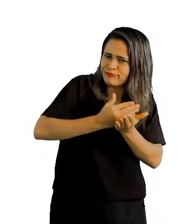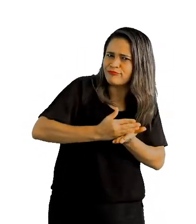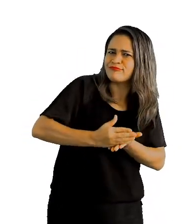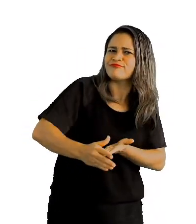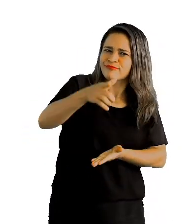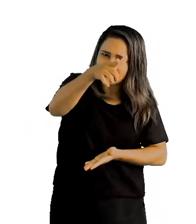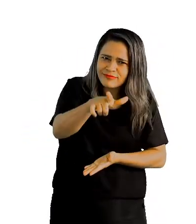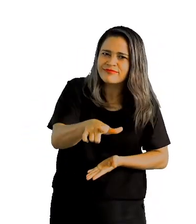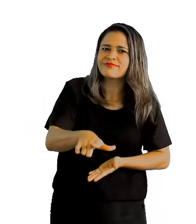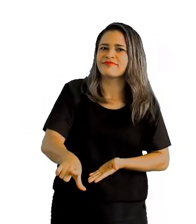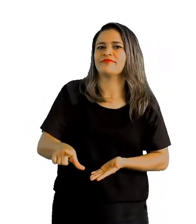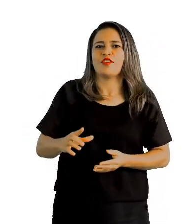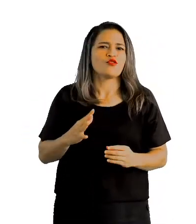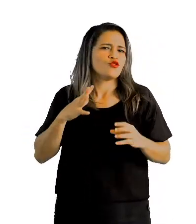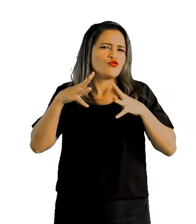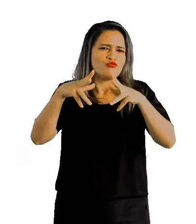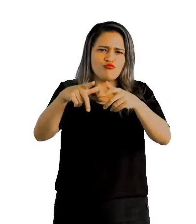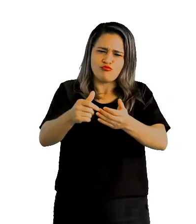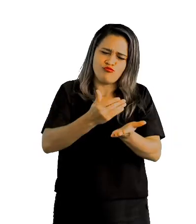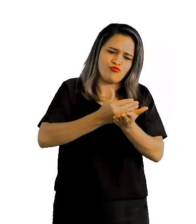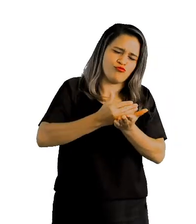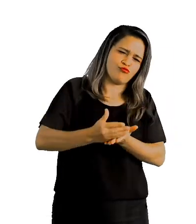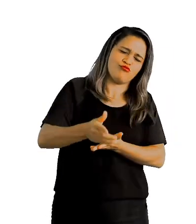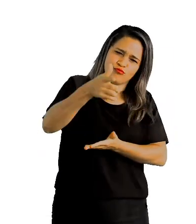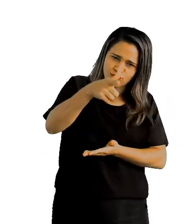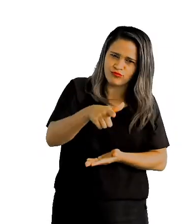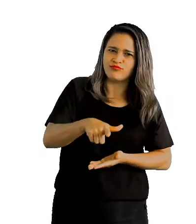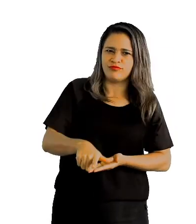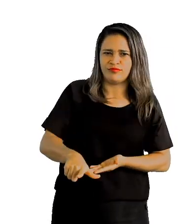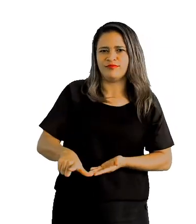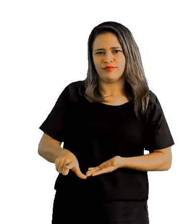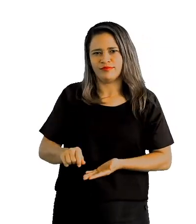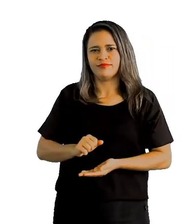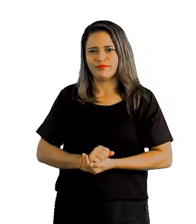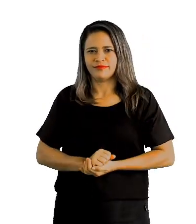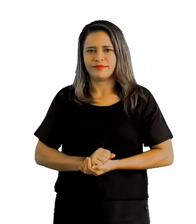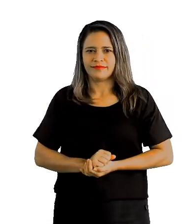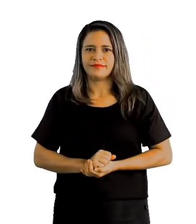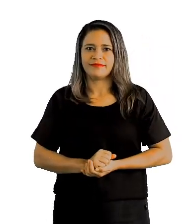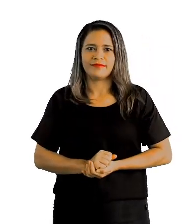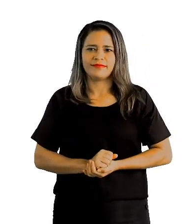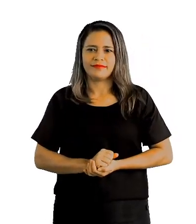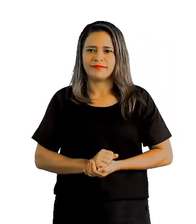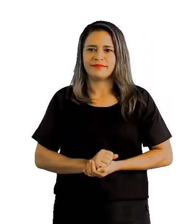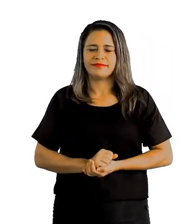começar. Tudo volta a começar.